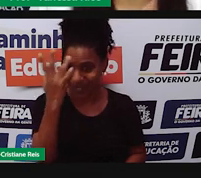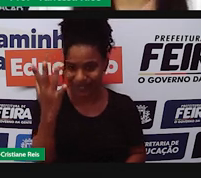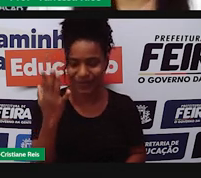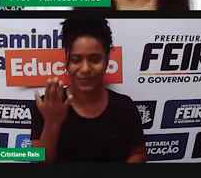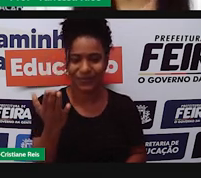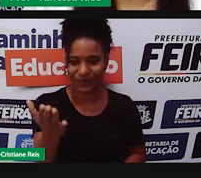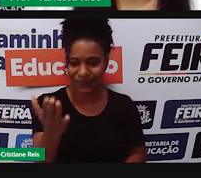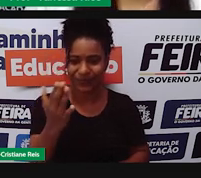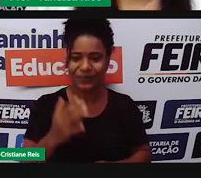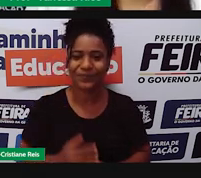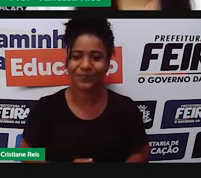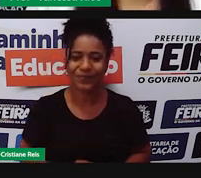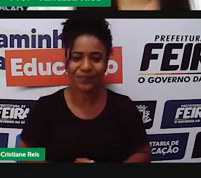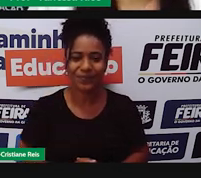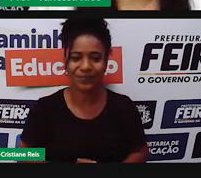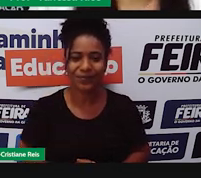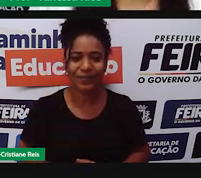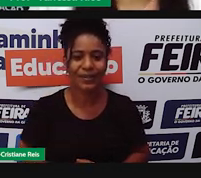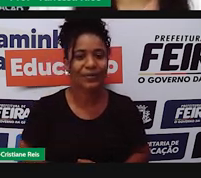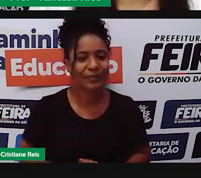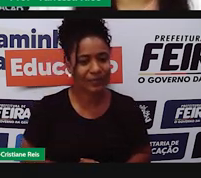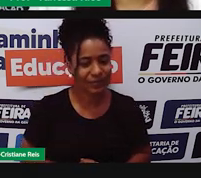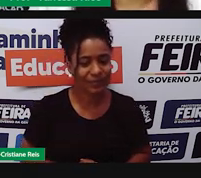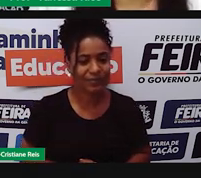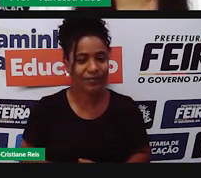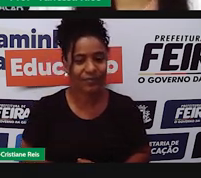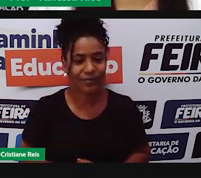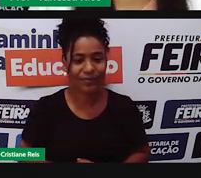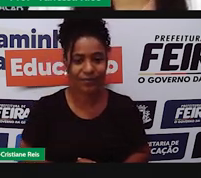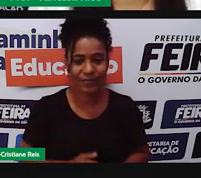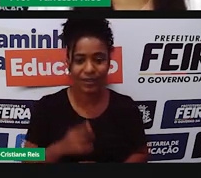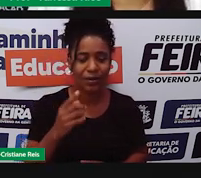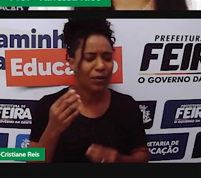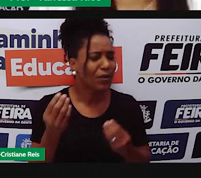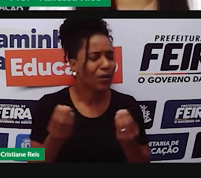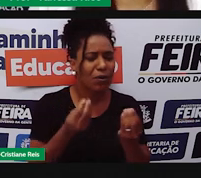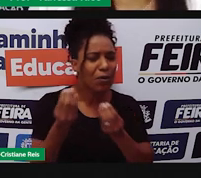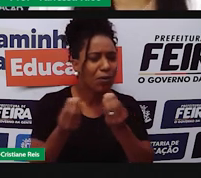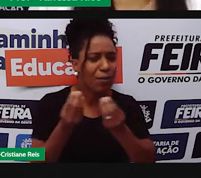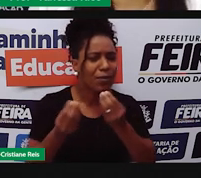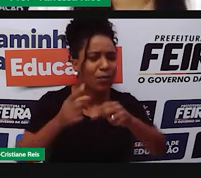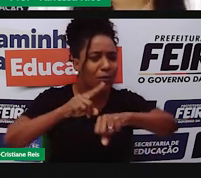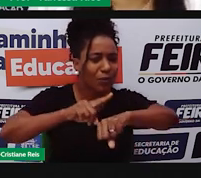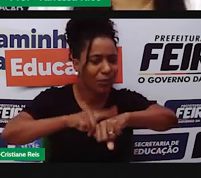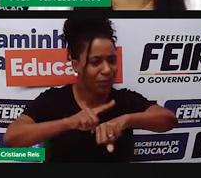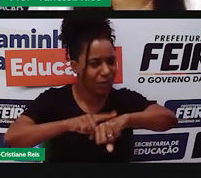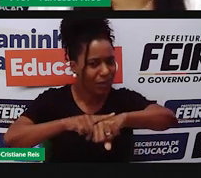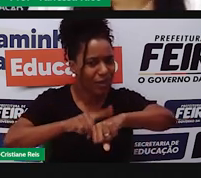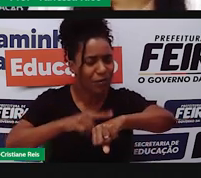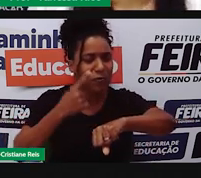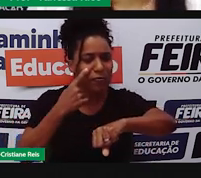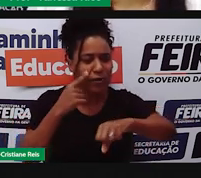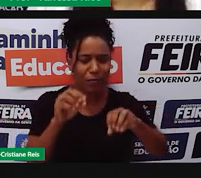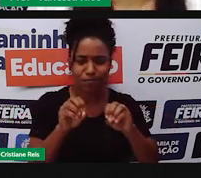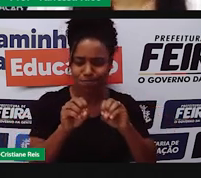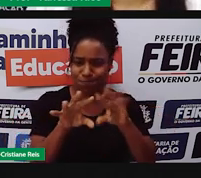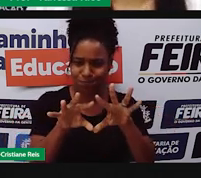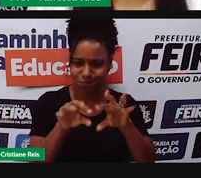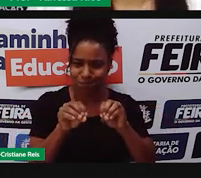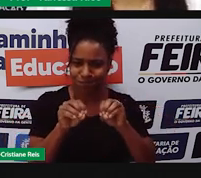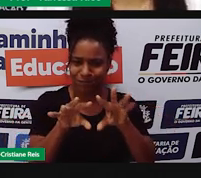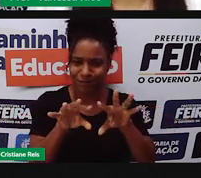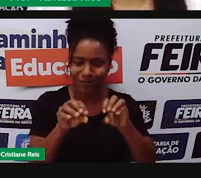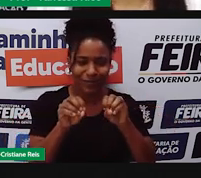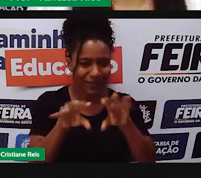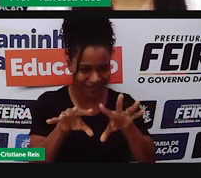identificar o horário. Você sabe observar o tempo, né? Nesses dois tipos de relógio. Então,